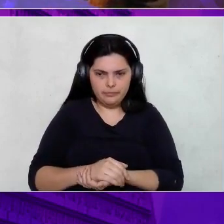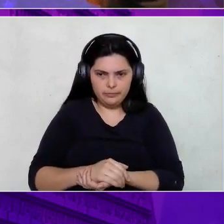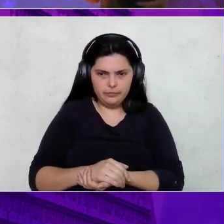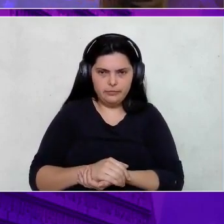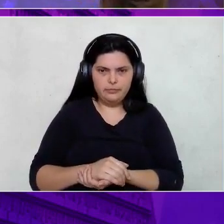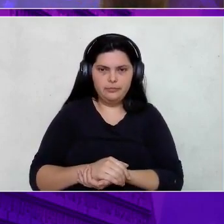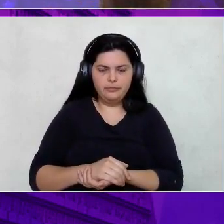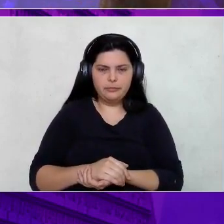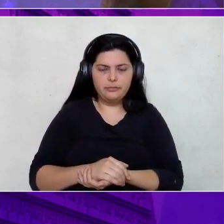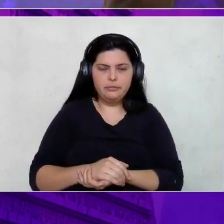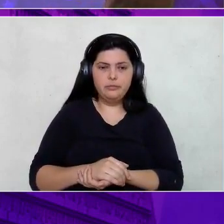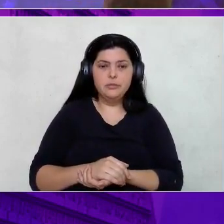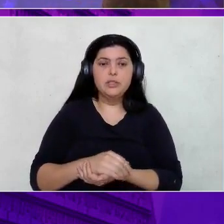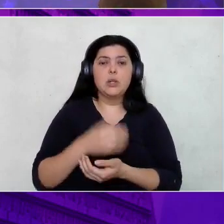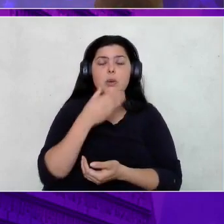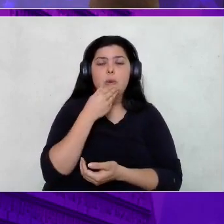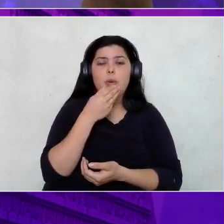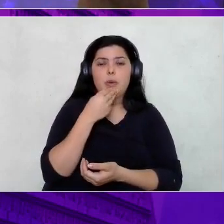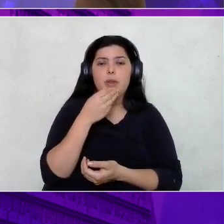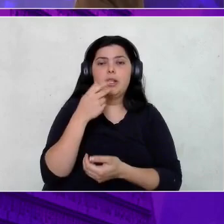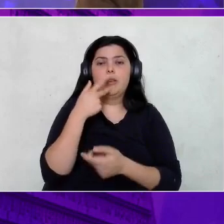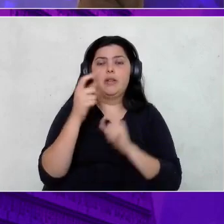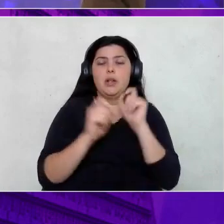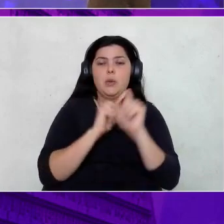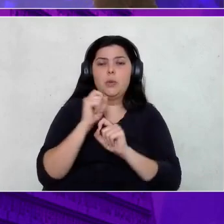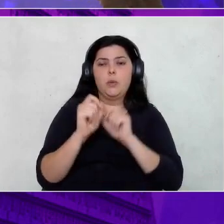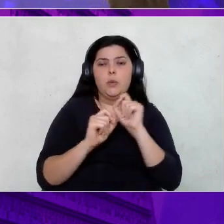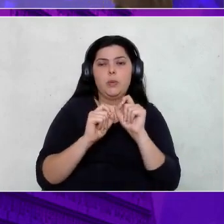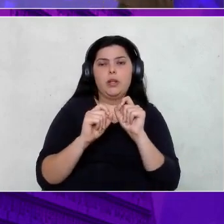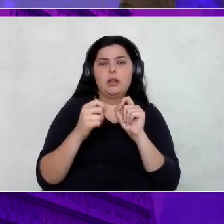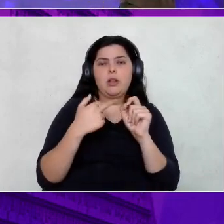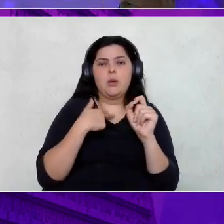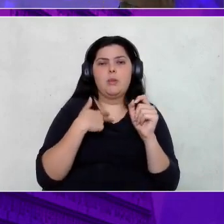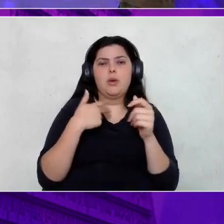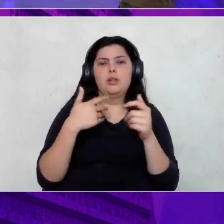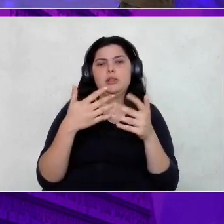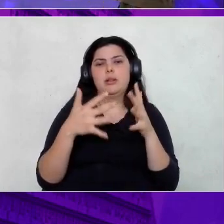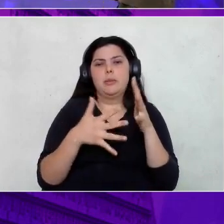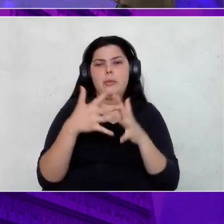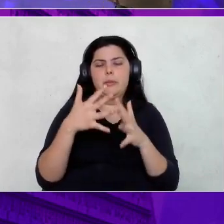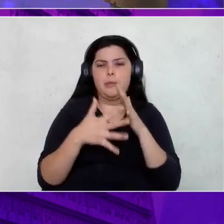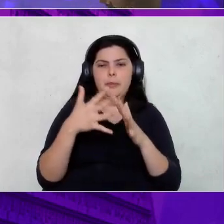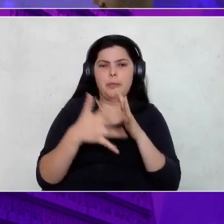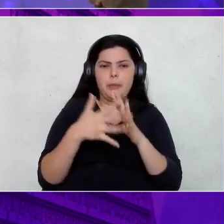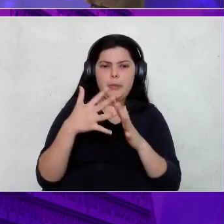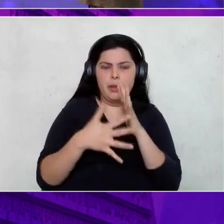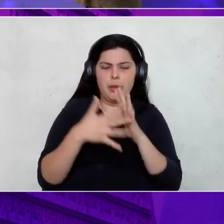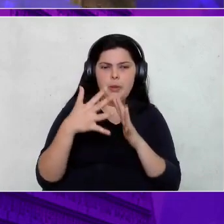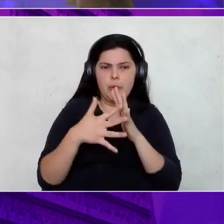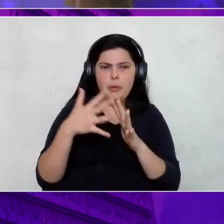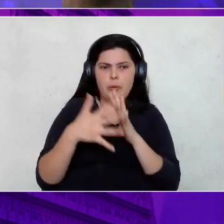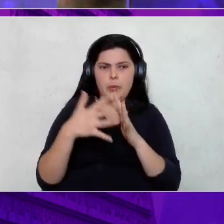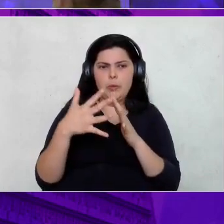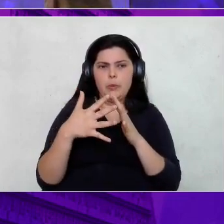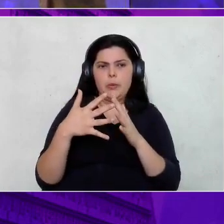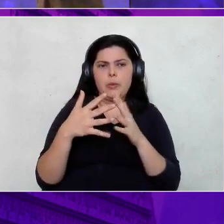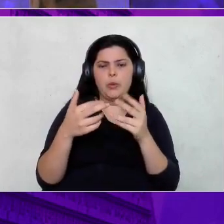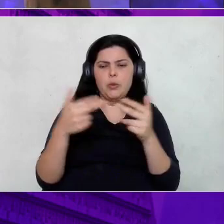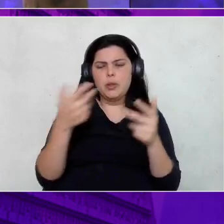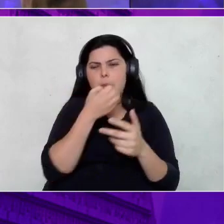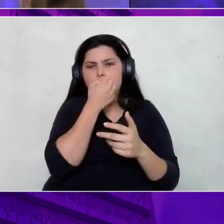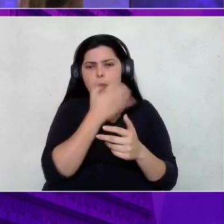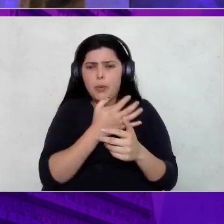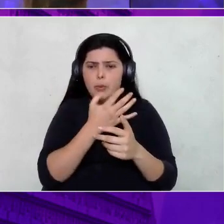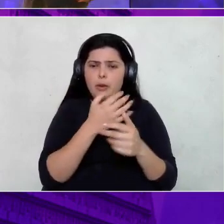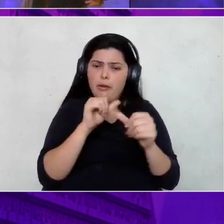E Steve Jobs fala: não seja atrapado, né, pelo dogma, né? E às vezes coisas boas viram dogma, né?